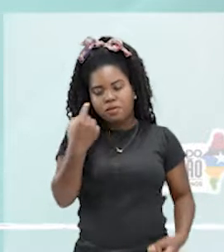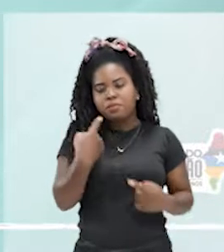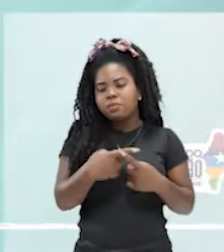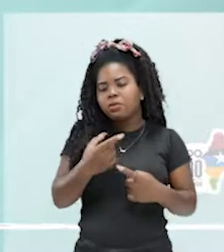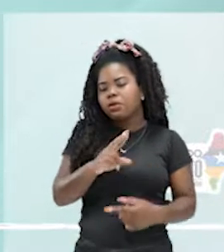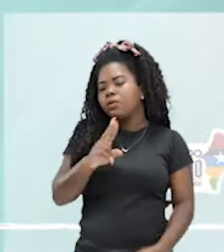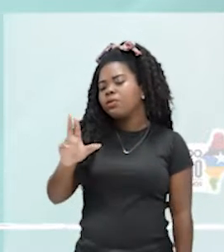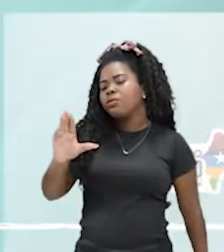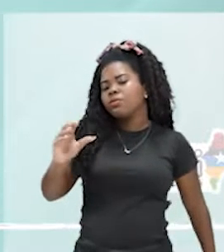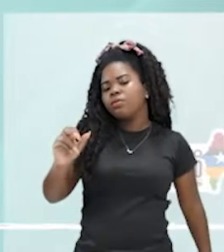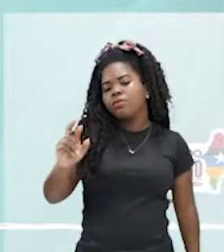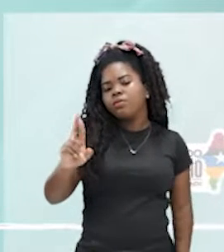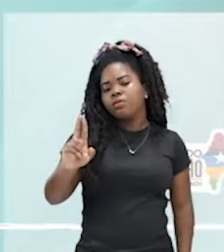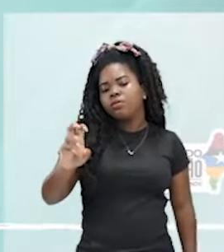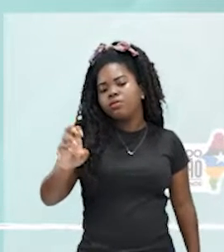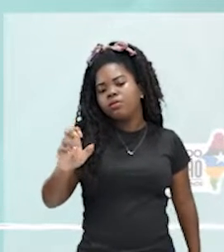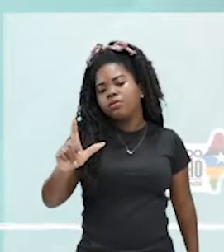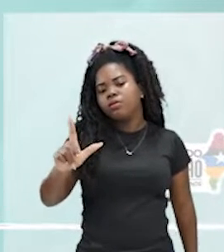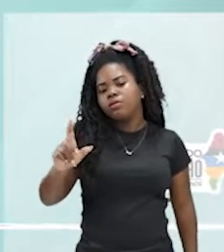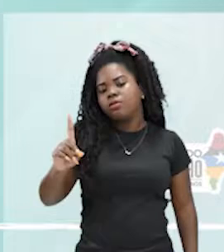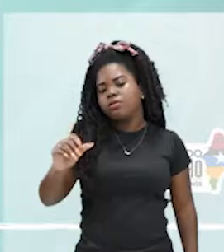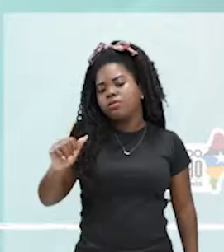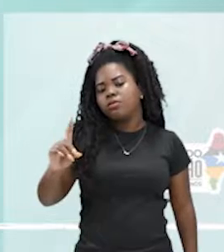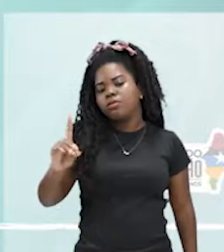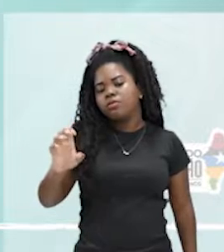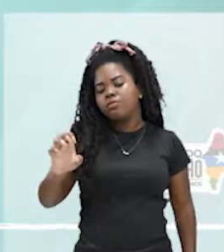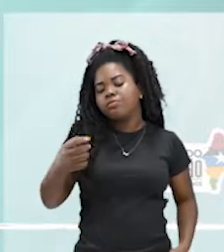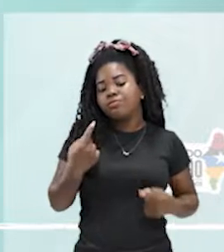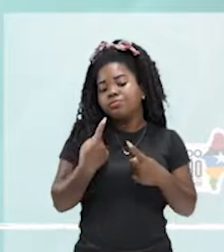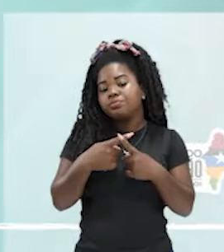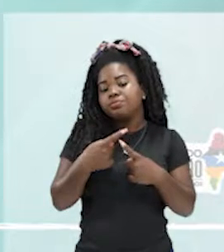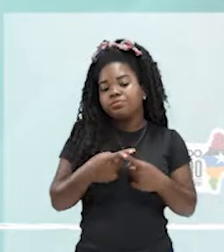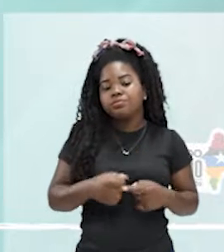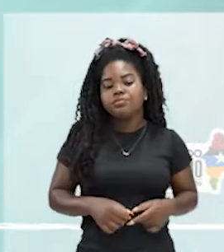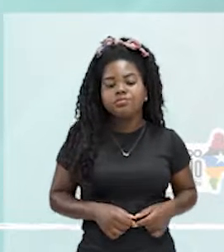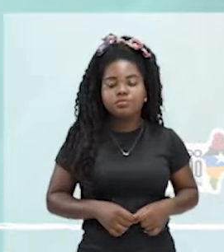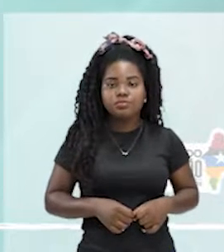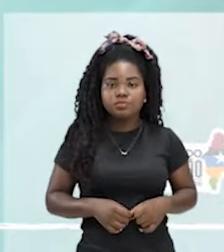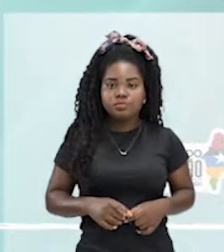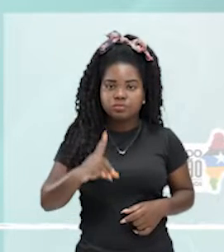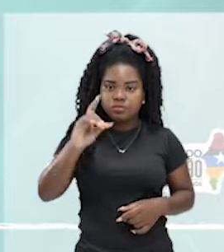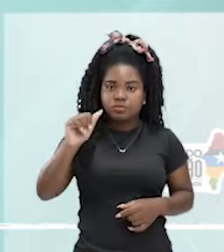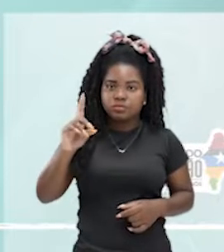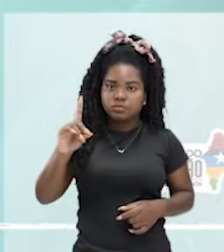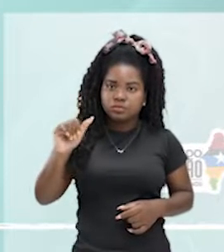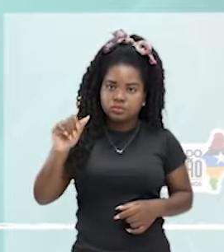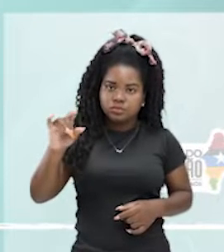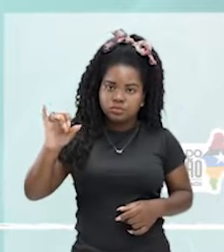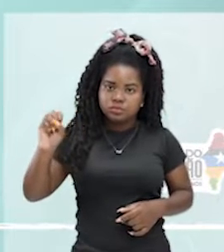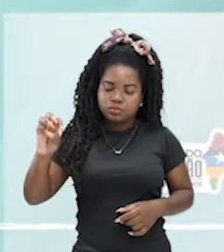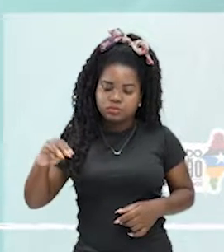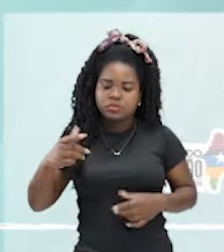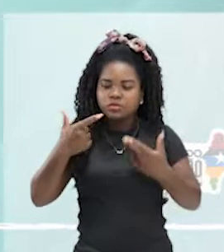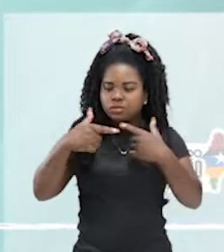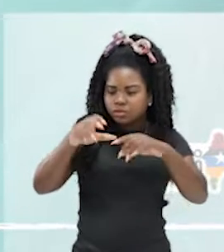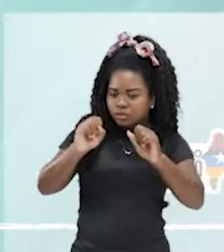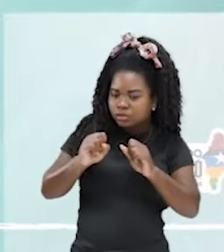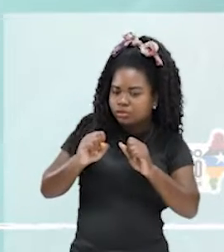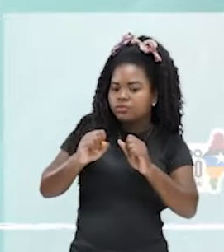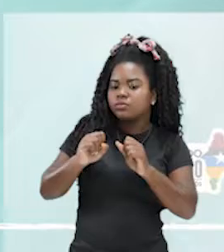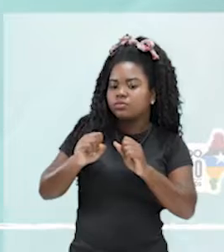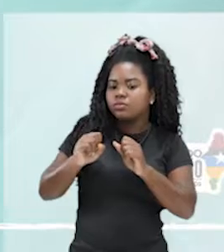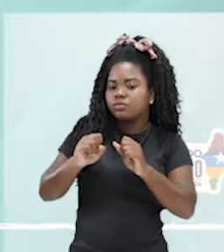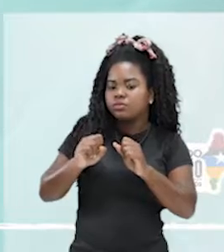nome crueldade? Bom, o Artaud bate em cima da seguinte situação. Né? Dadaísmo e surrealismo, eles não são linguagens